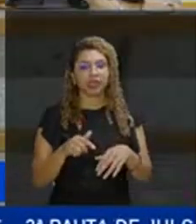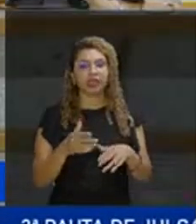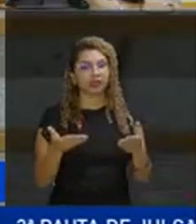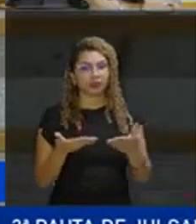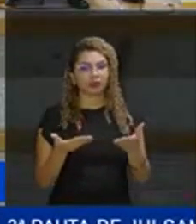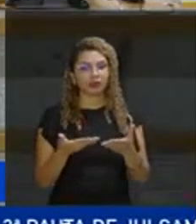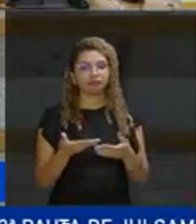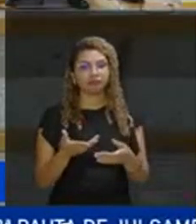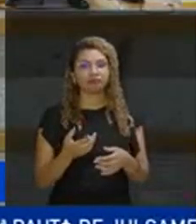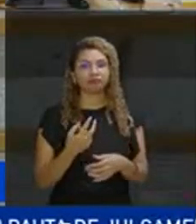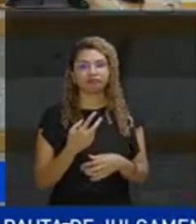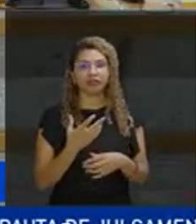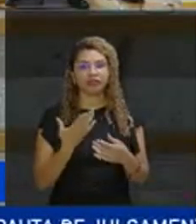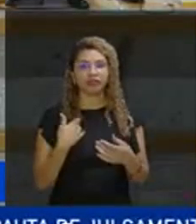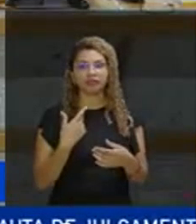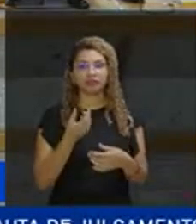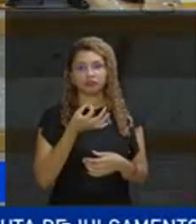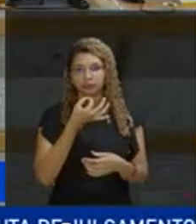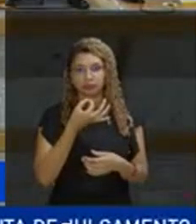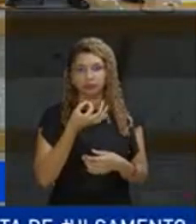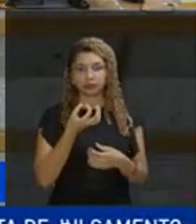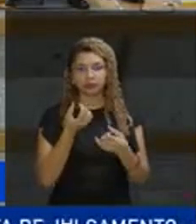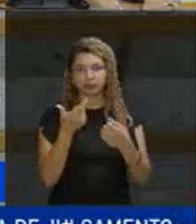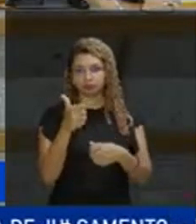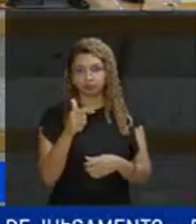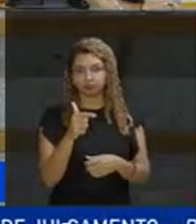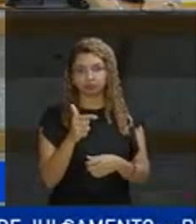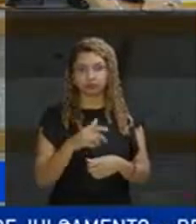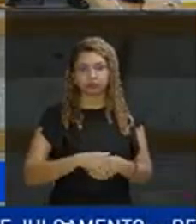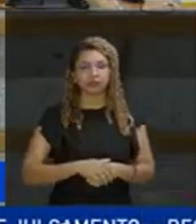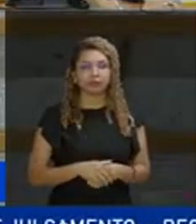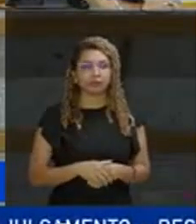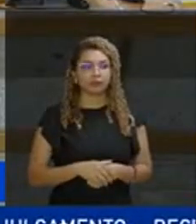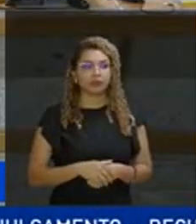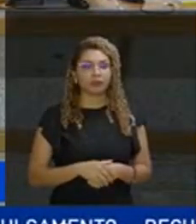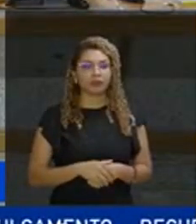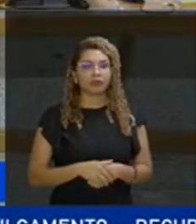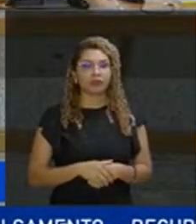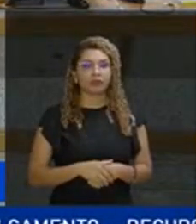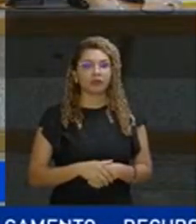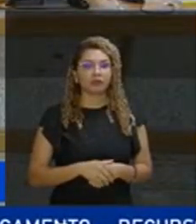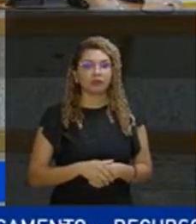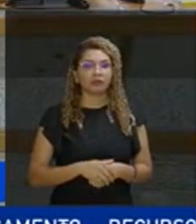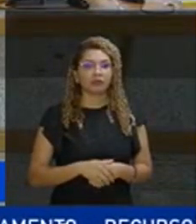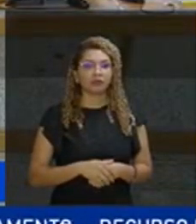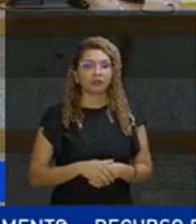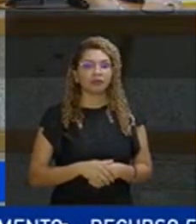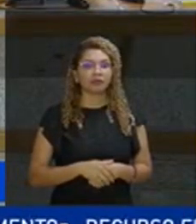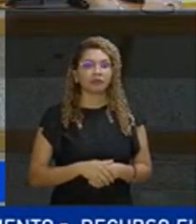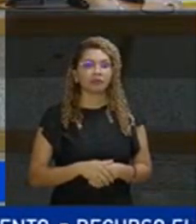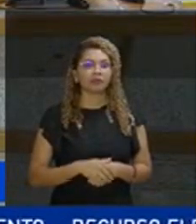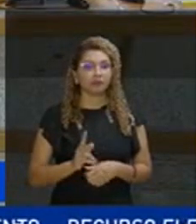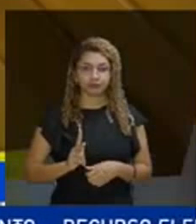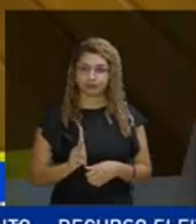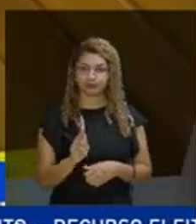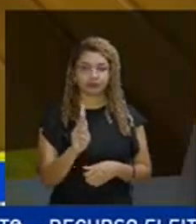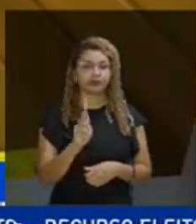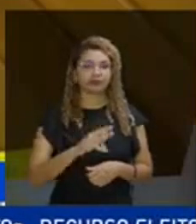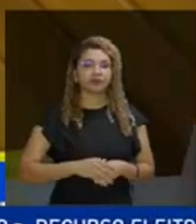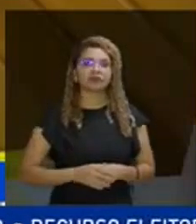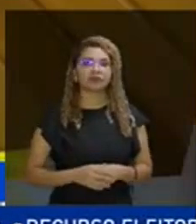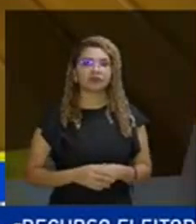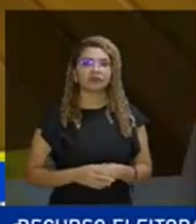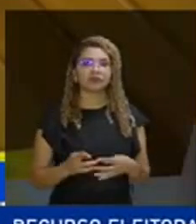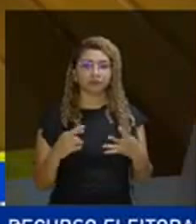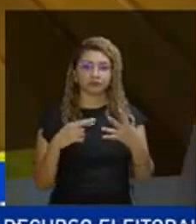Ok. A representante do Ministério Público Eleitoral está com a palavra. Reitero os termos de parecer, excelência. Pode prosseguir, excelência.